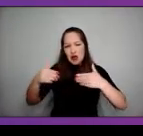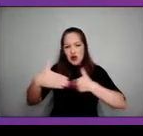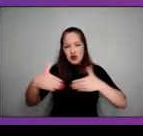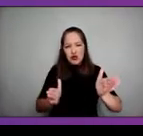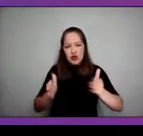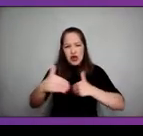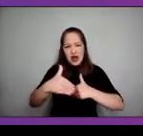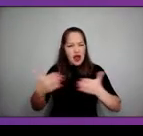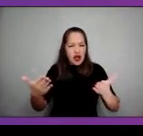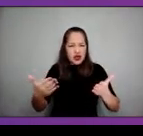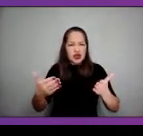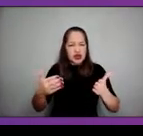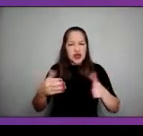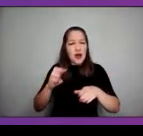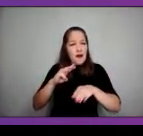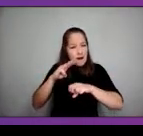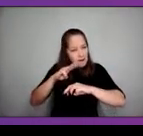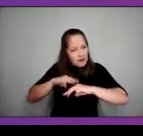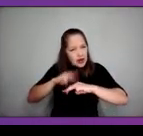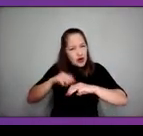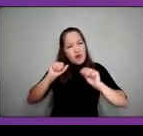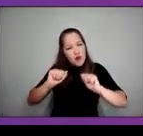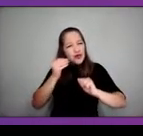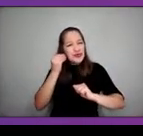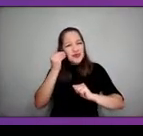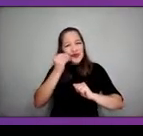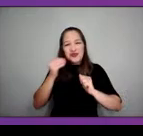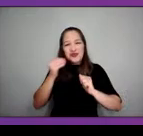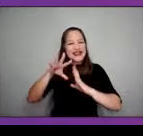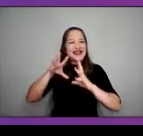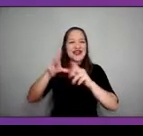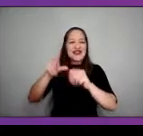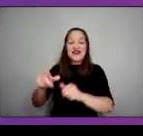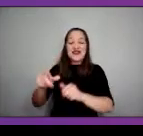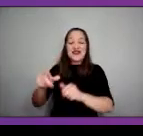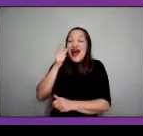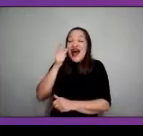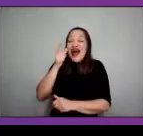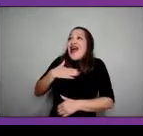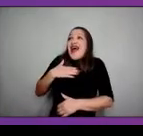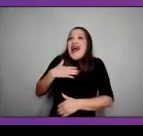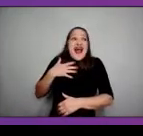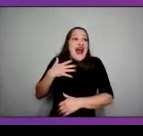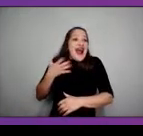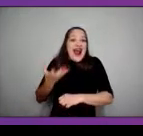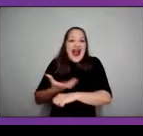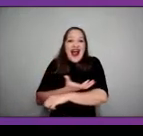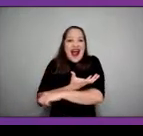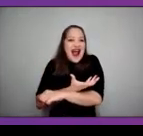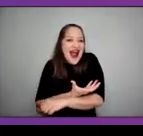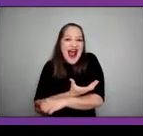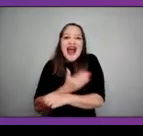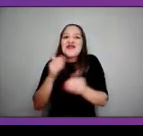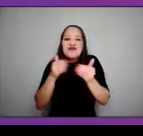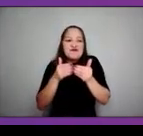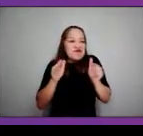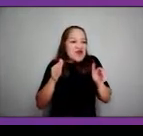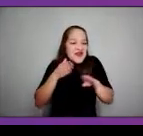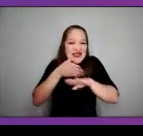e tal e aí é uma experiência que a todos na verdade e impressiona causa sensação e ali é uma porta de entrada e